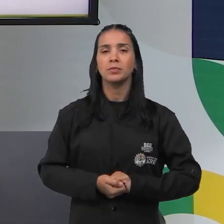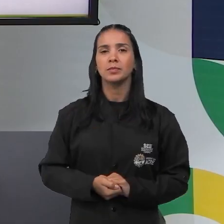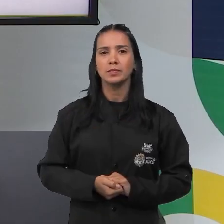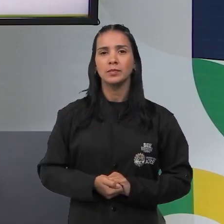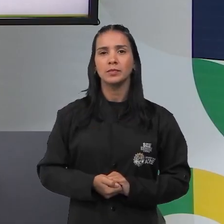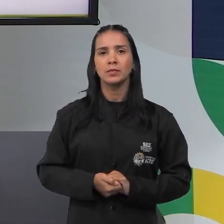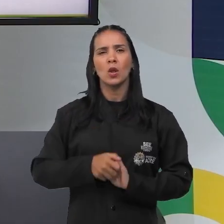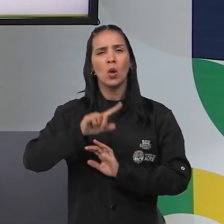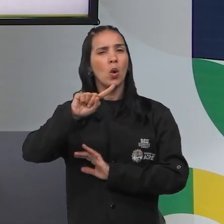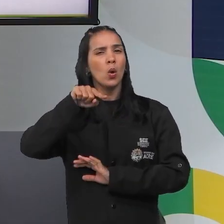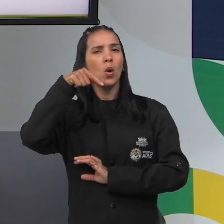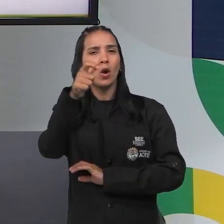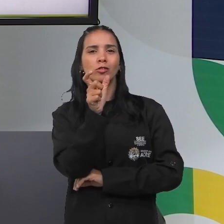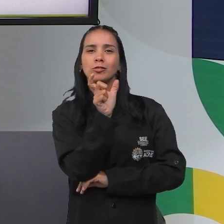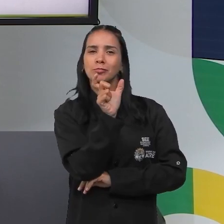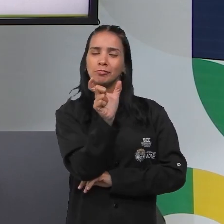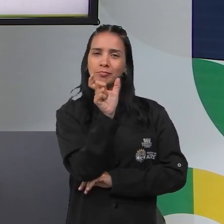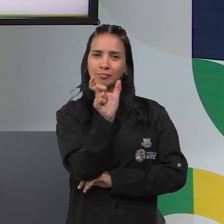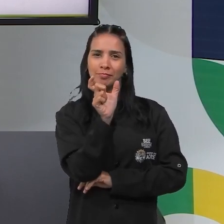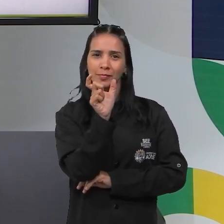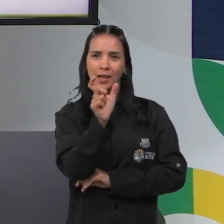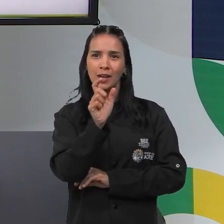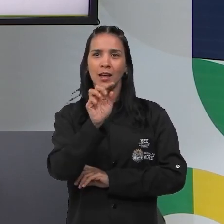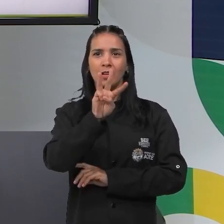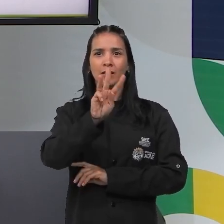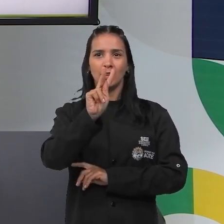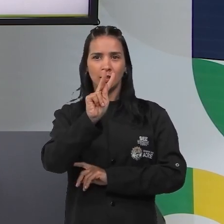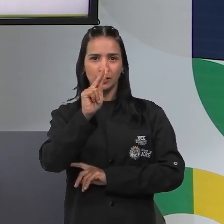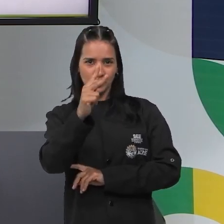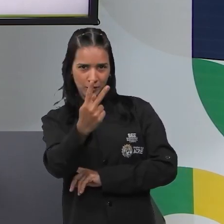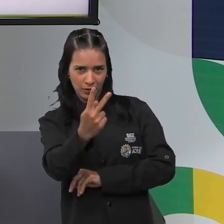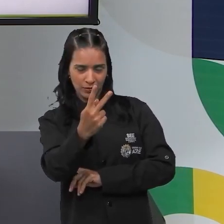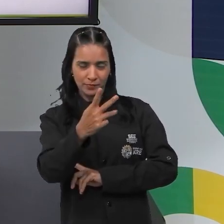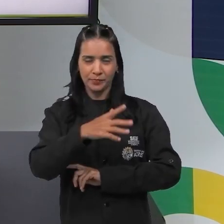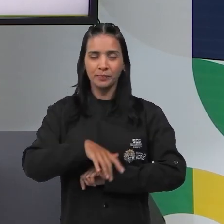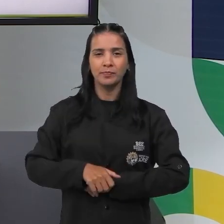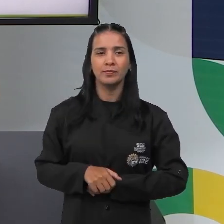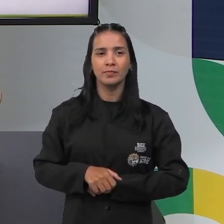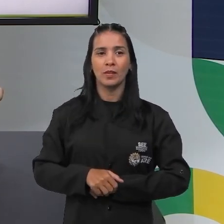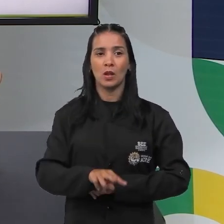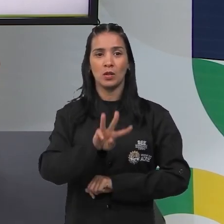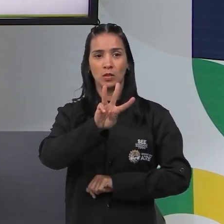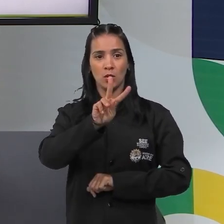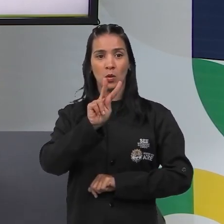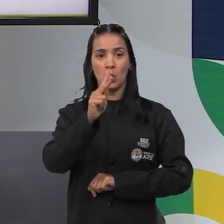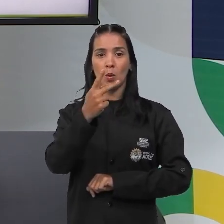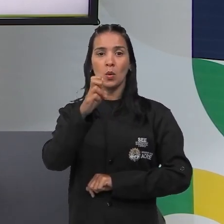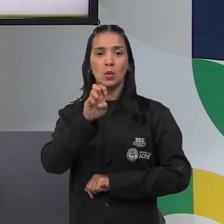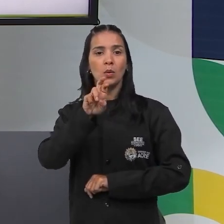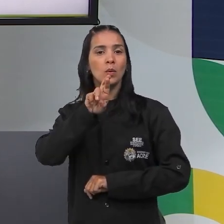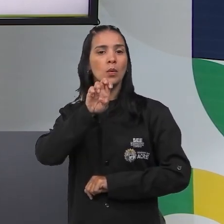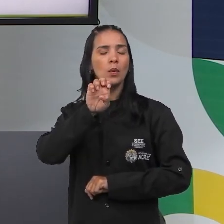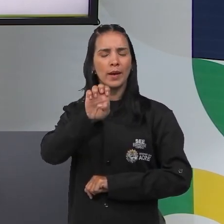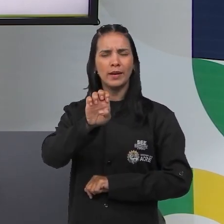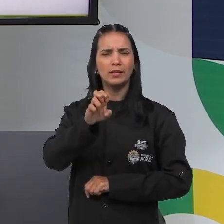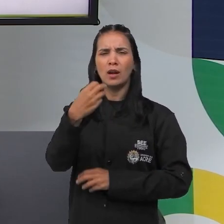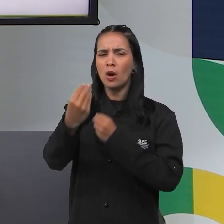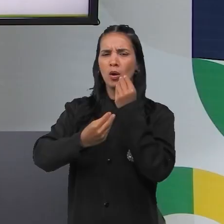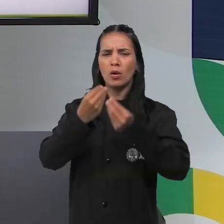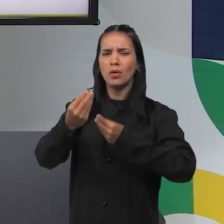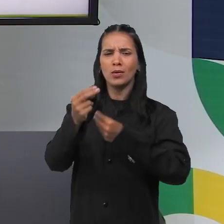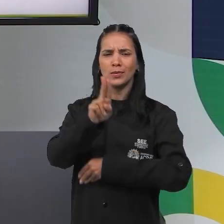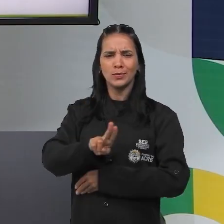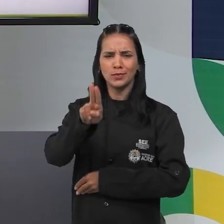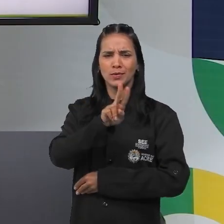Próximo W8 question agora na tela para vocês é o where. Como que nós vamos utilizar e